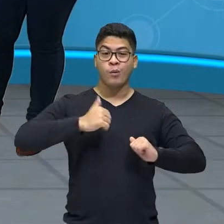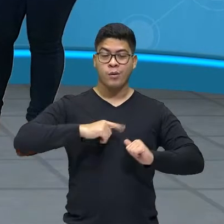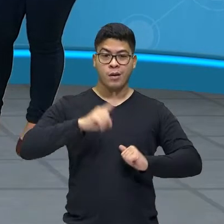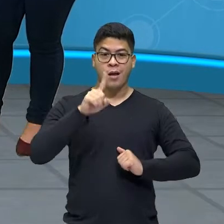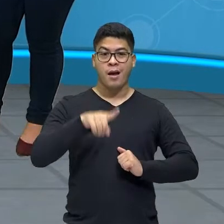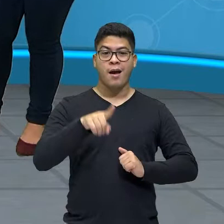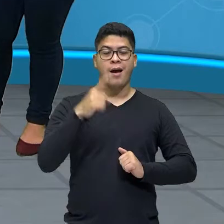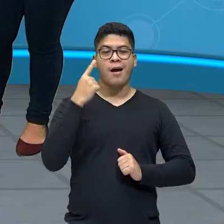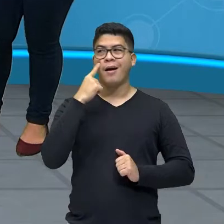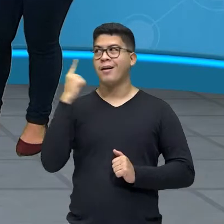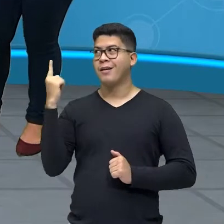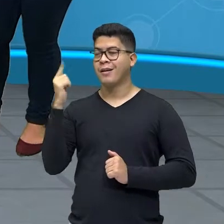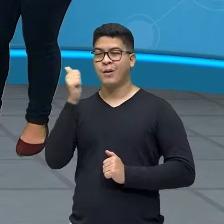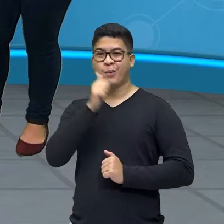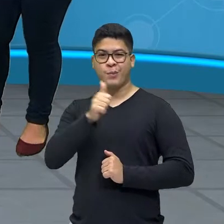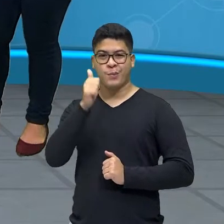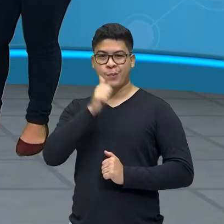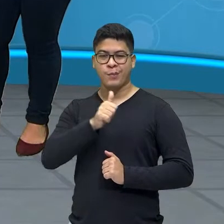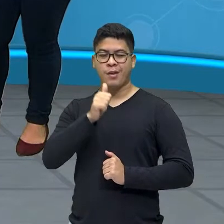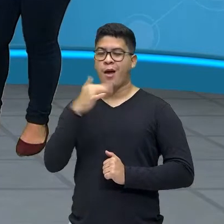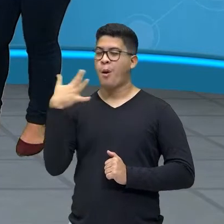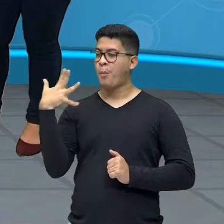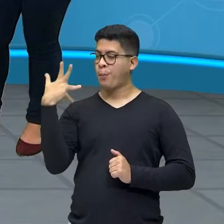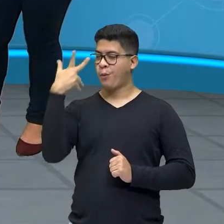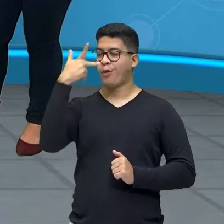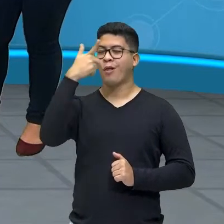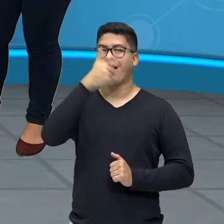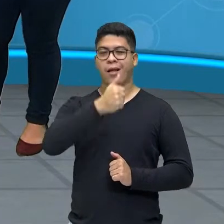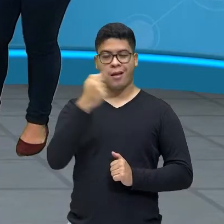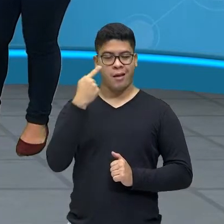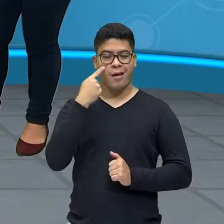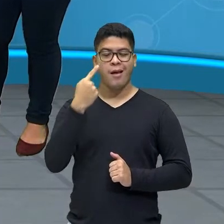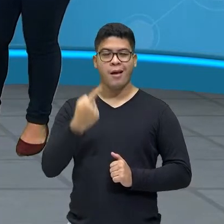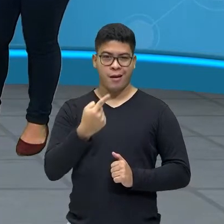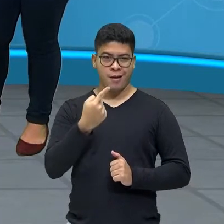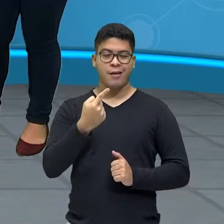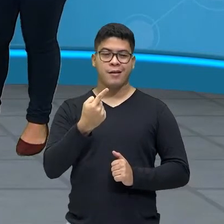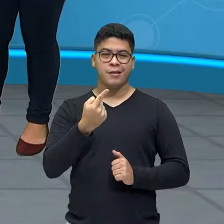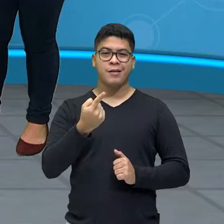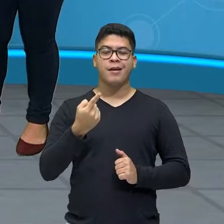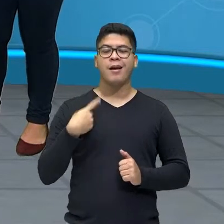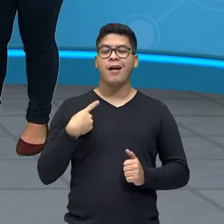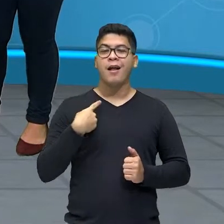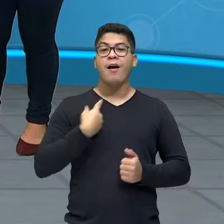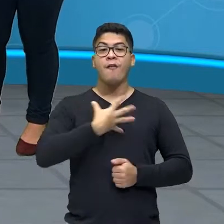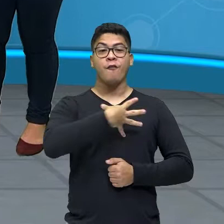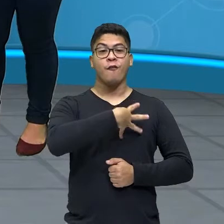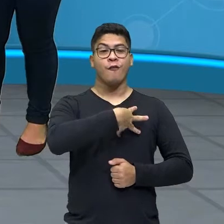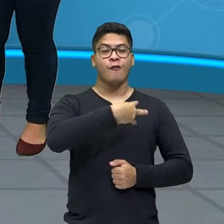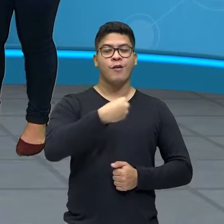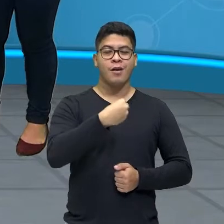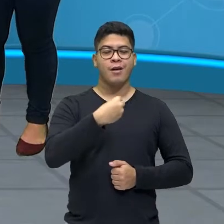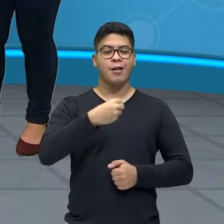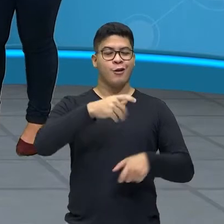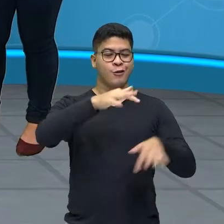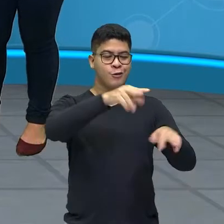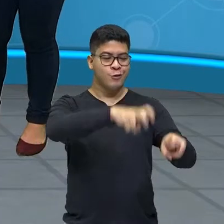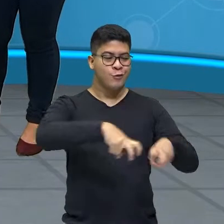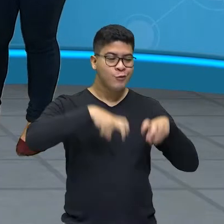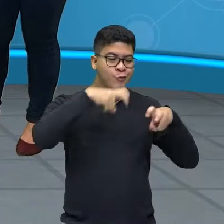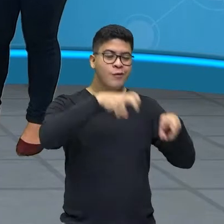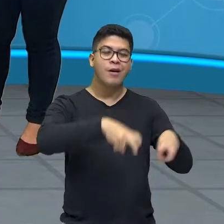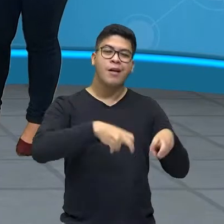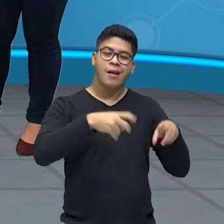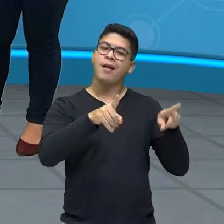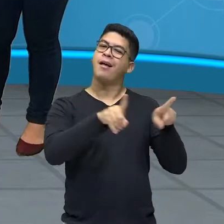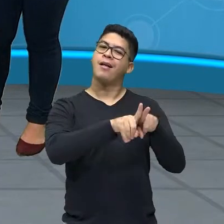da Fazenda, que é a moça bela do lugar, né? A filha do fazendeiro, que encanta